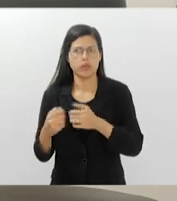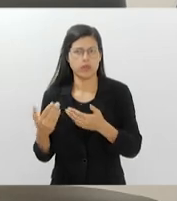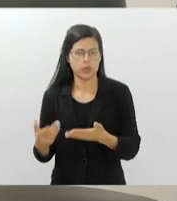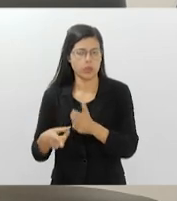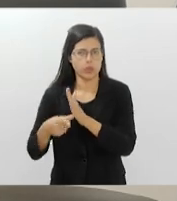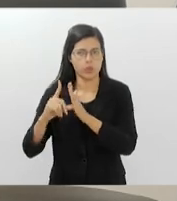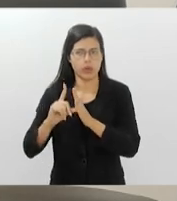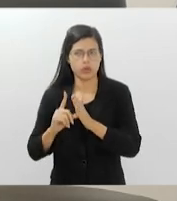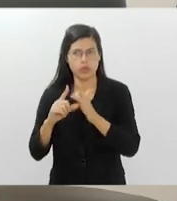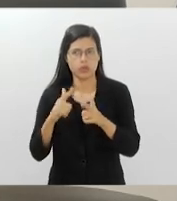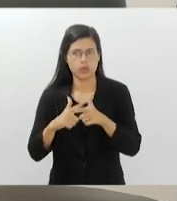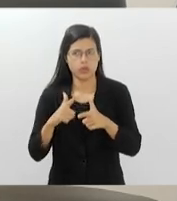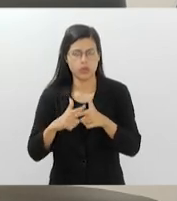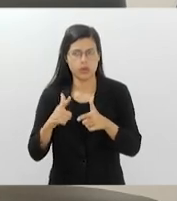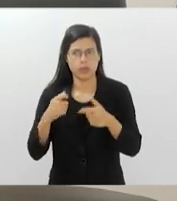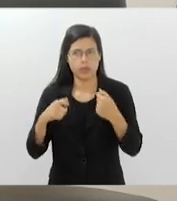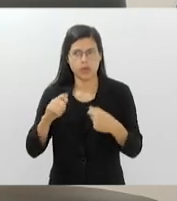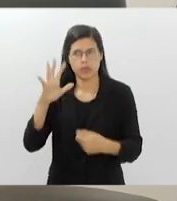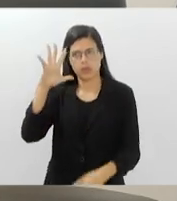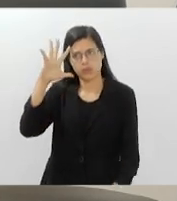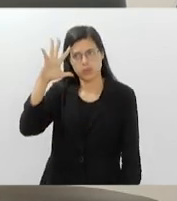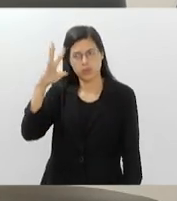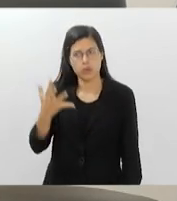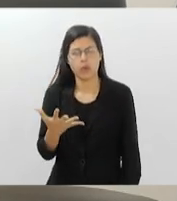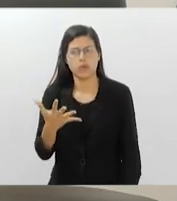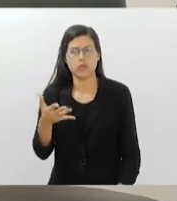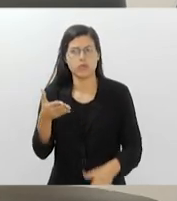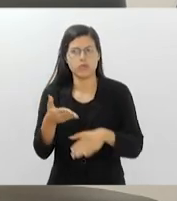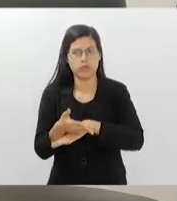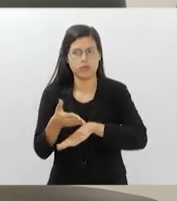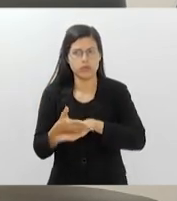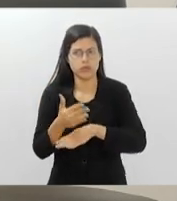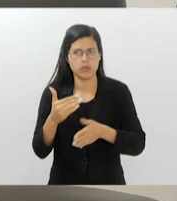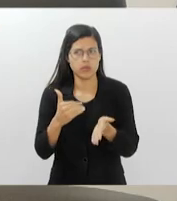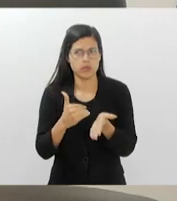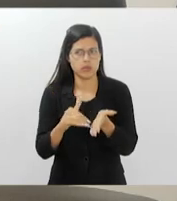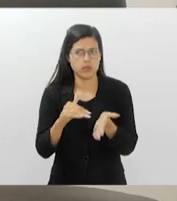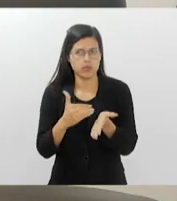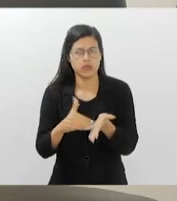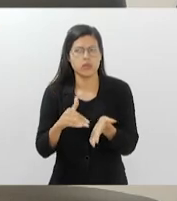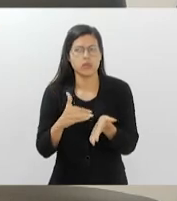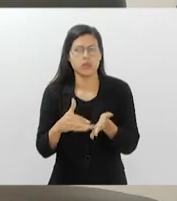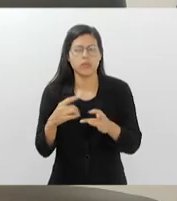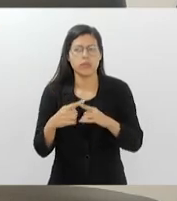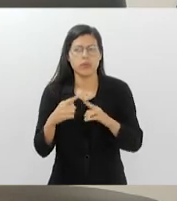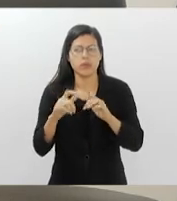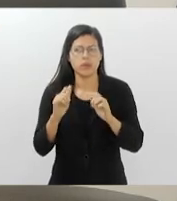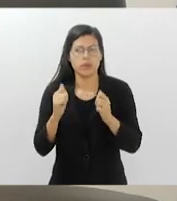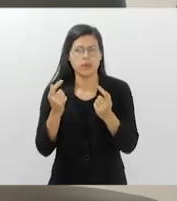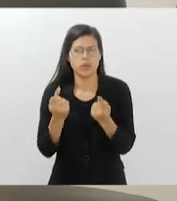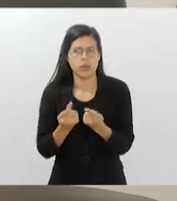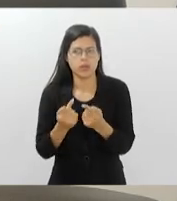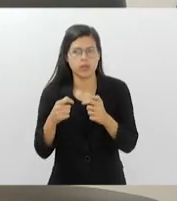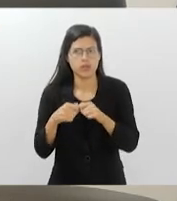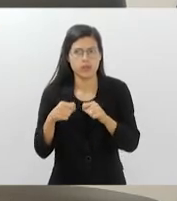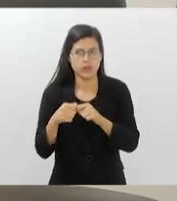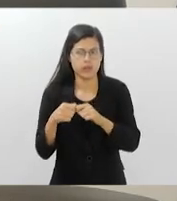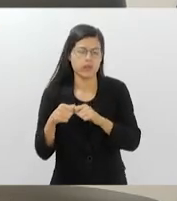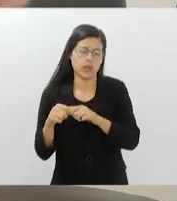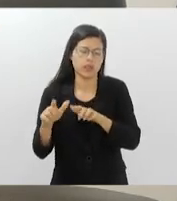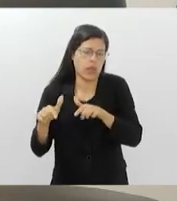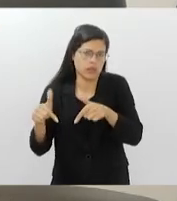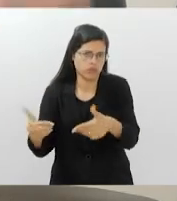esse problema tem que ser solucionado né com com a participação da secretaria porque a Assembleia Legislativa fez o que era